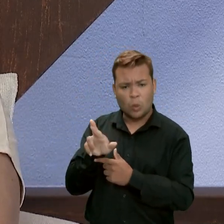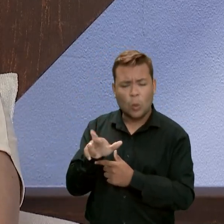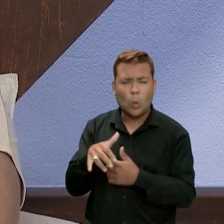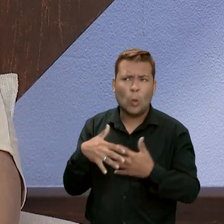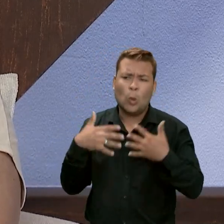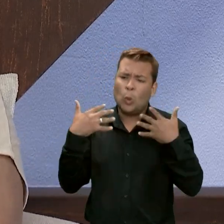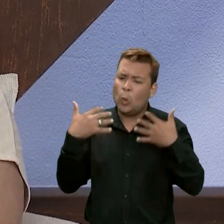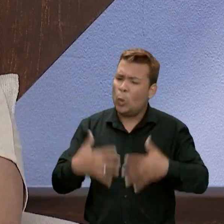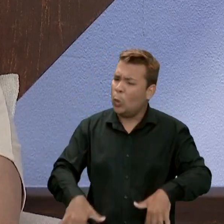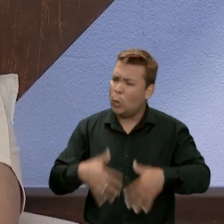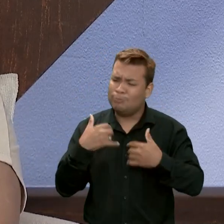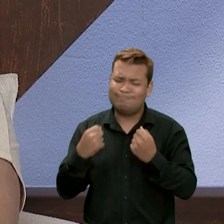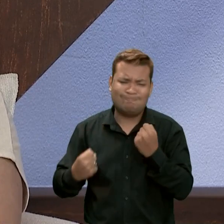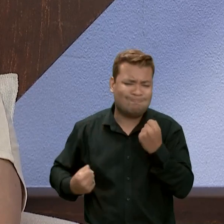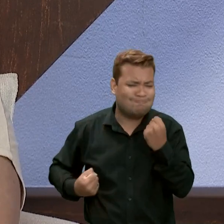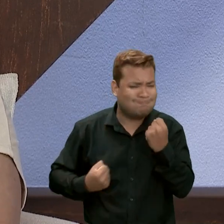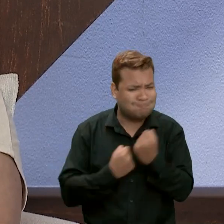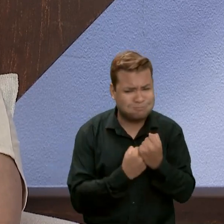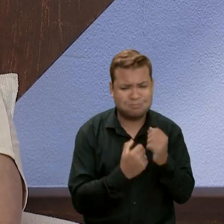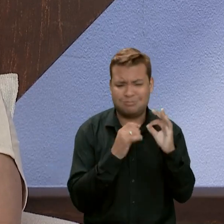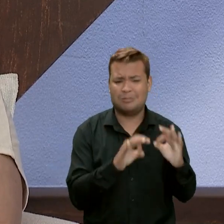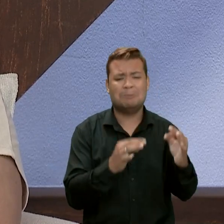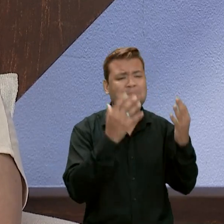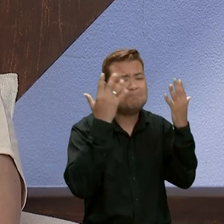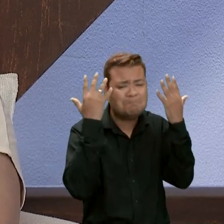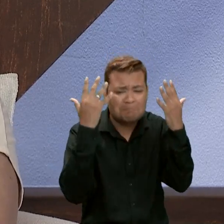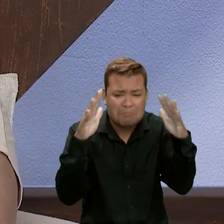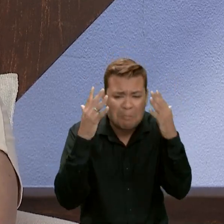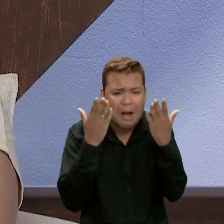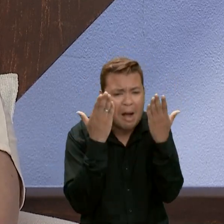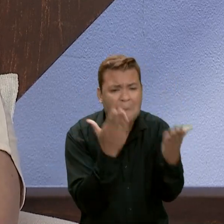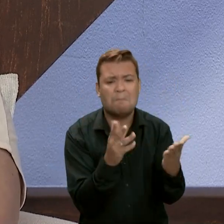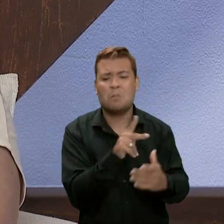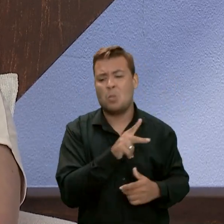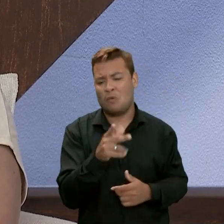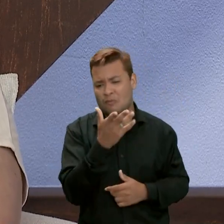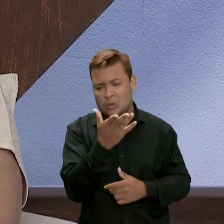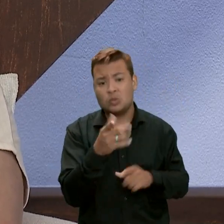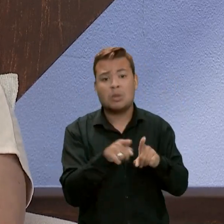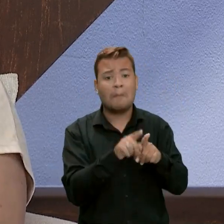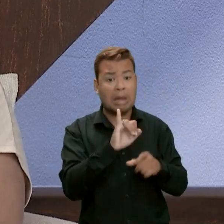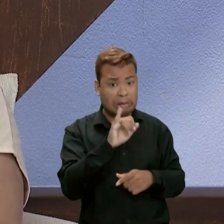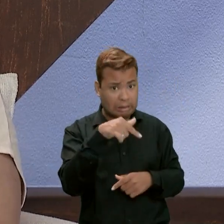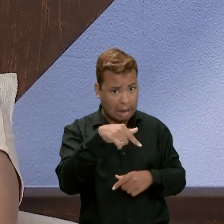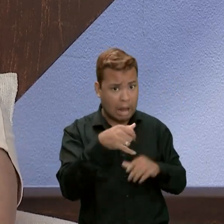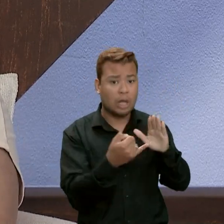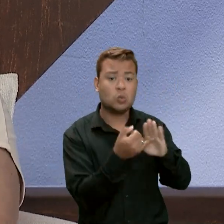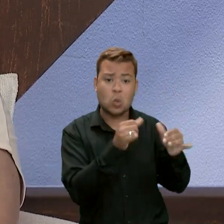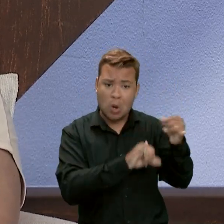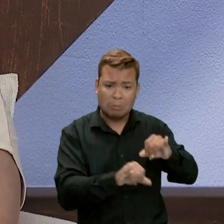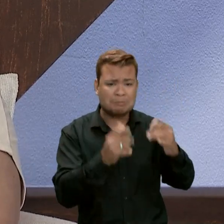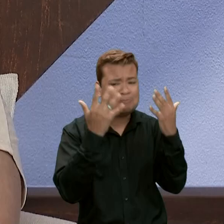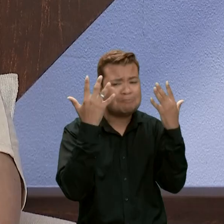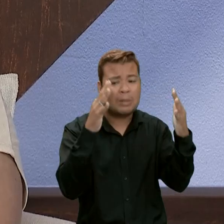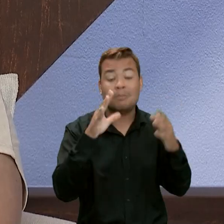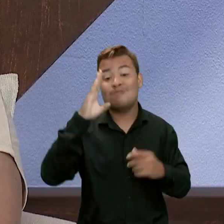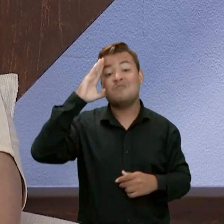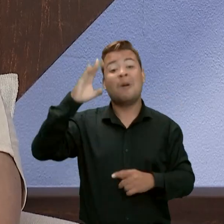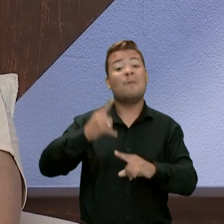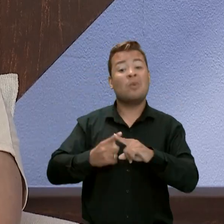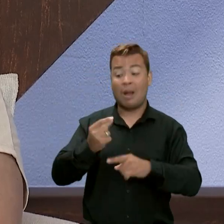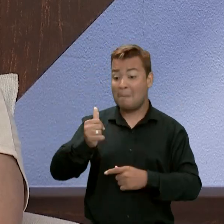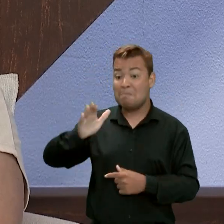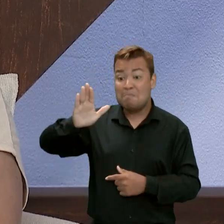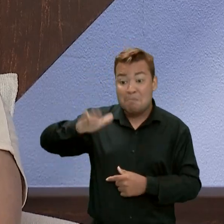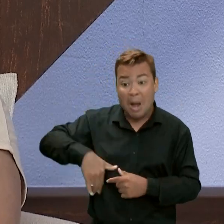muito grande, né? Parabéns, né, professora, ao Instituto de Química, principalmente por baixo custo, né, como eu falei.